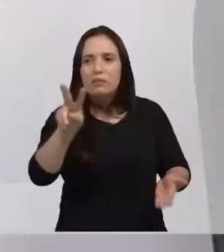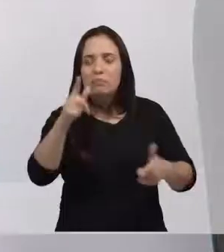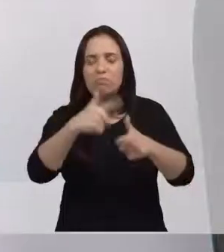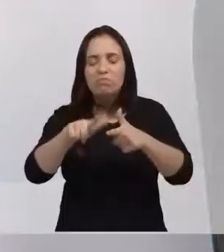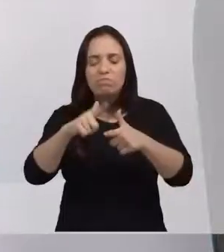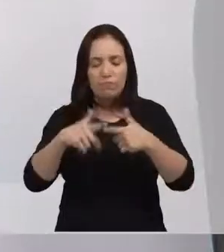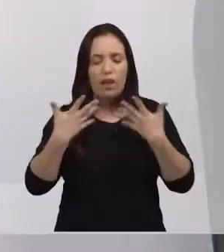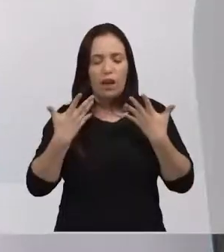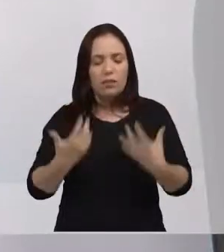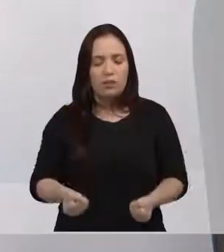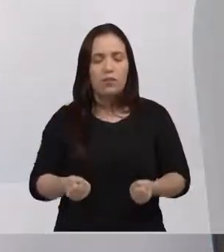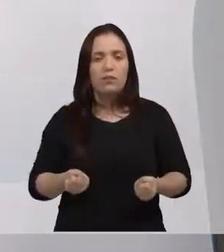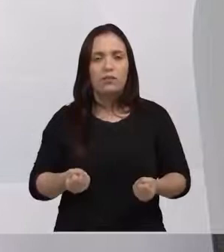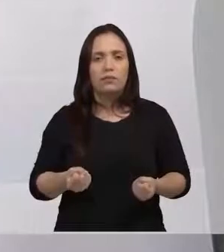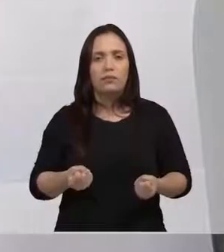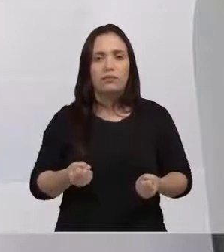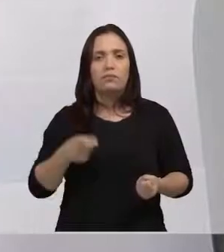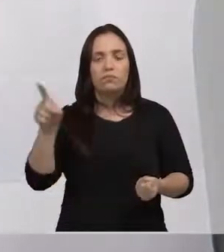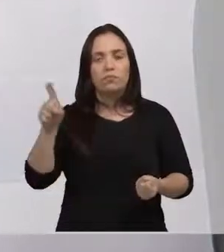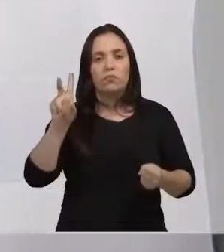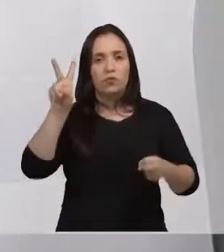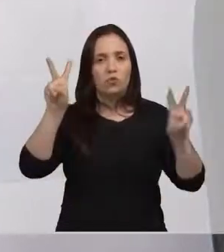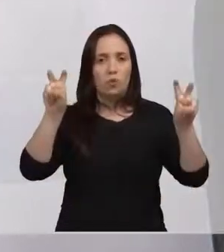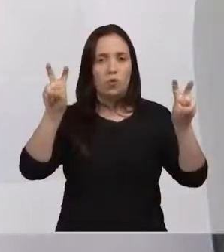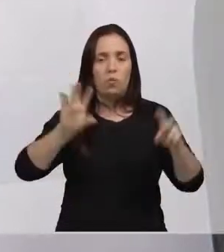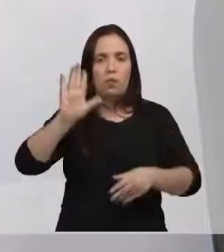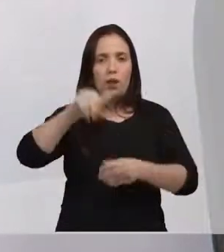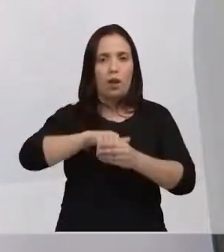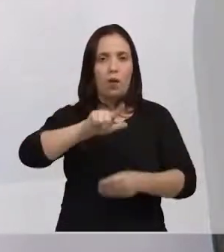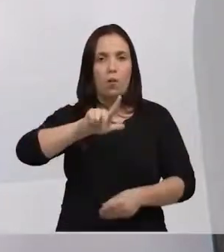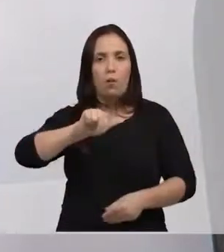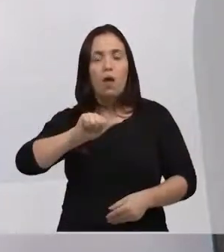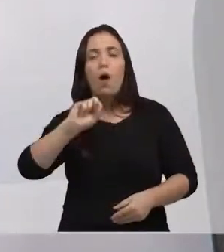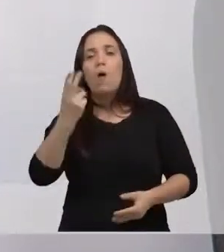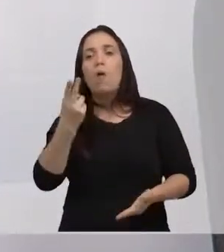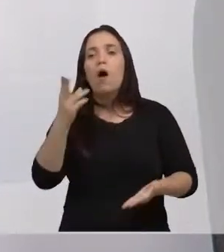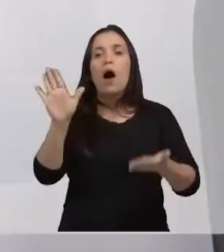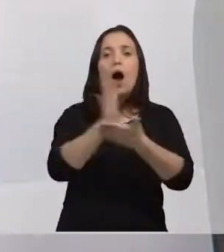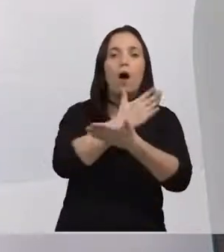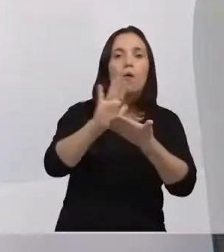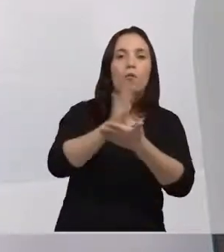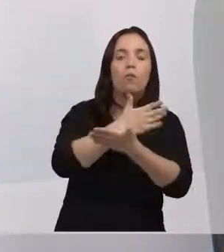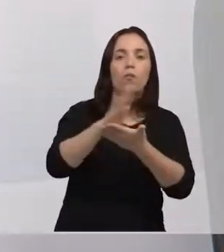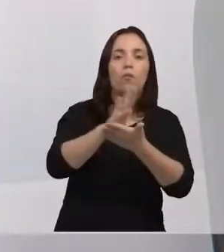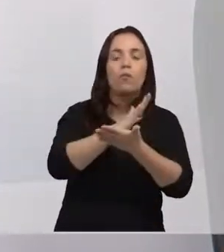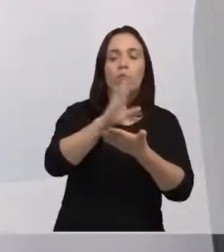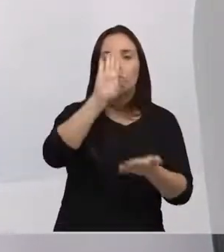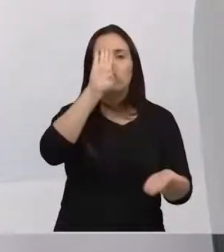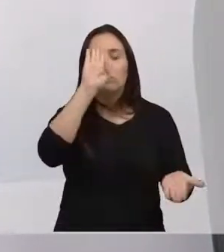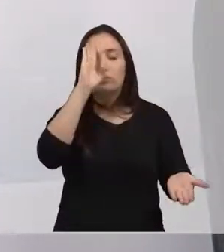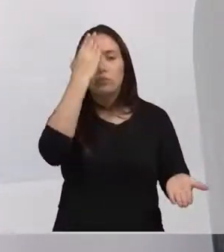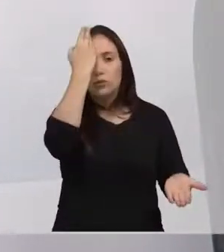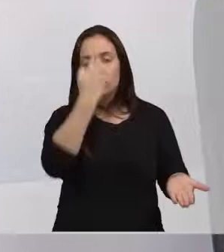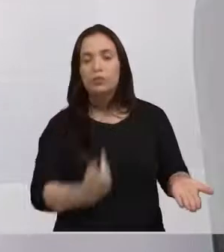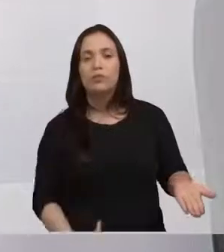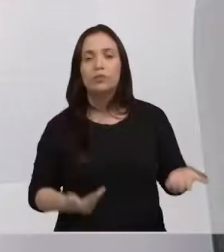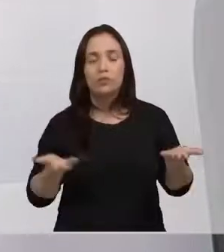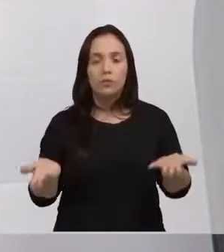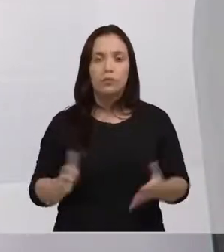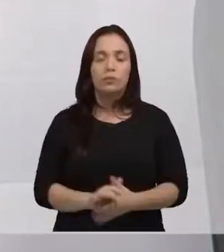em relação à candidatura do presidente Lula? Existe um trauma muito Ou uma parte está jogando a toalha, outra não sei. Existe um trauma muito